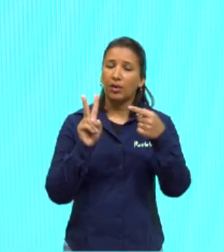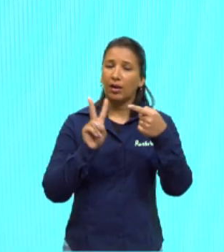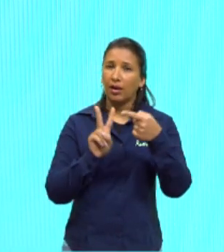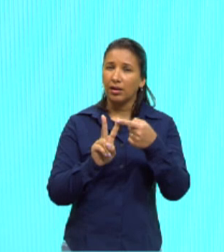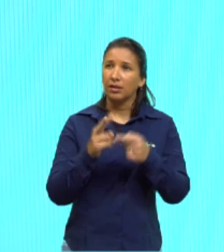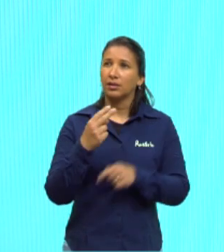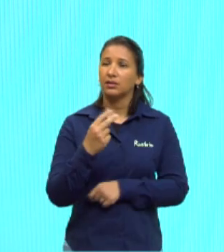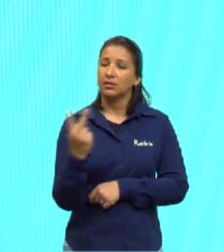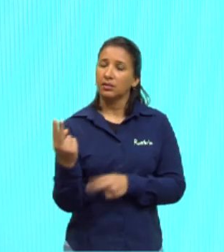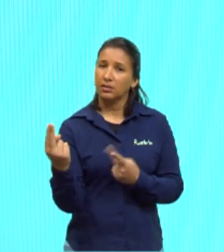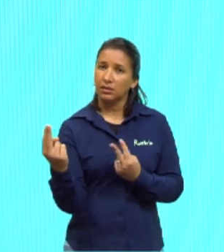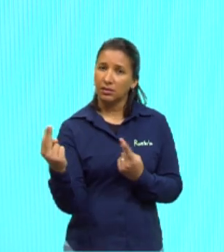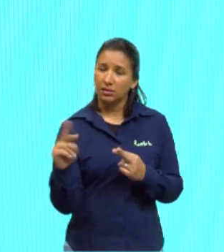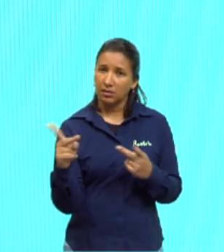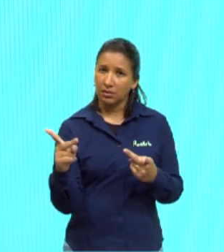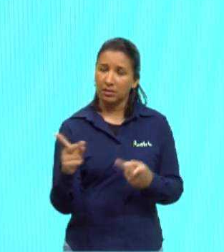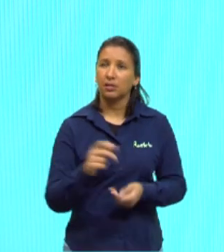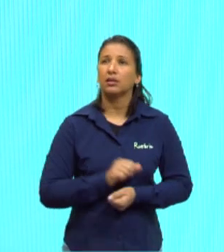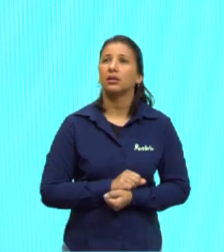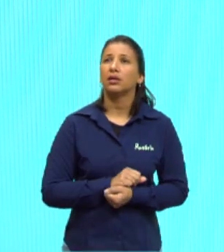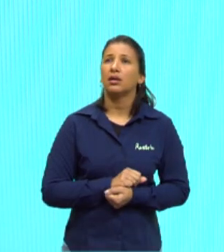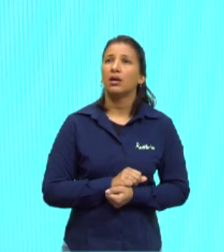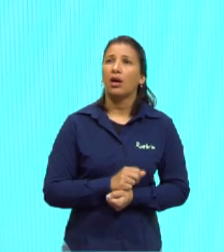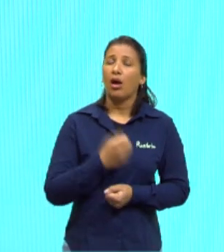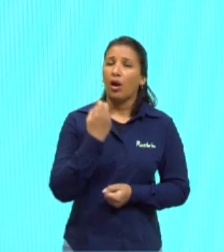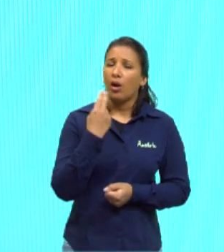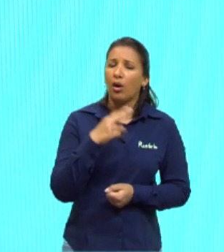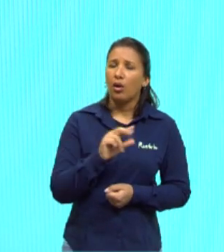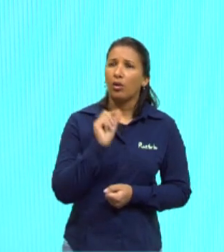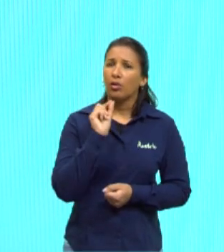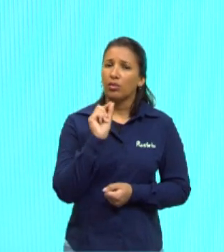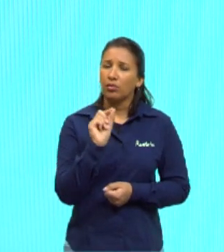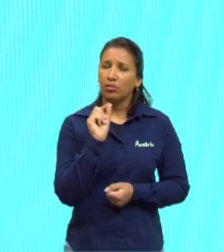reais distintas, ou que